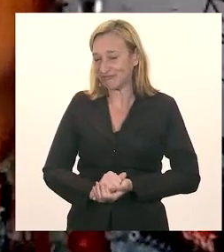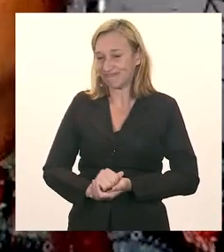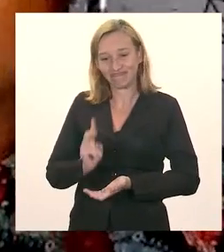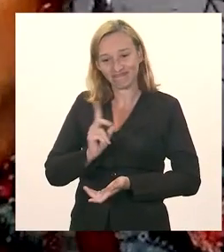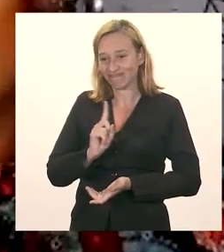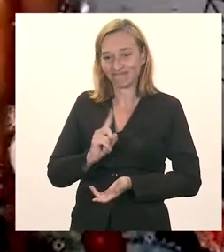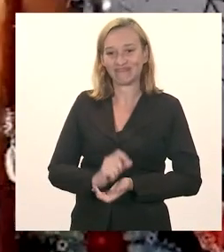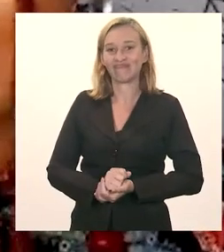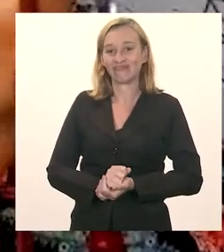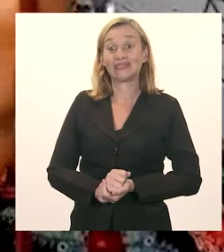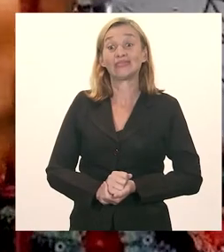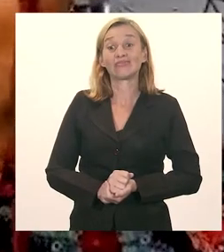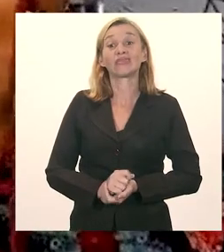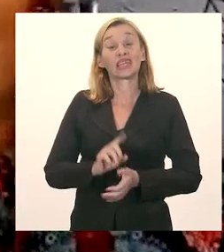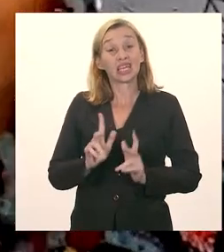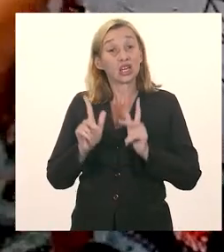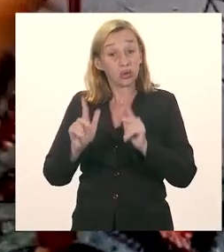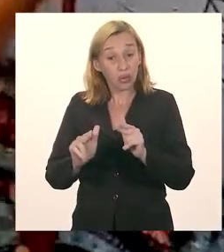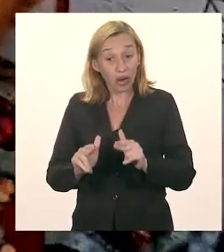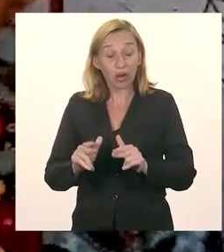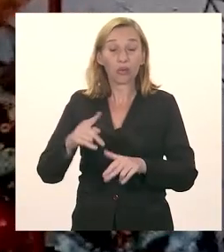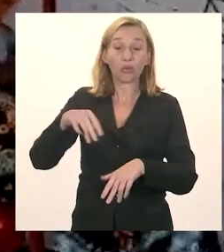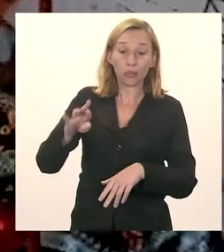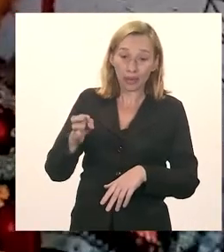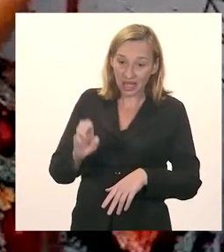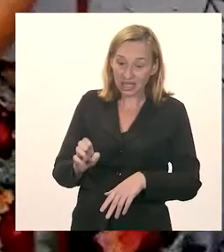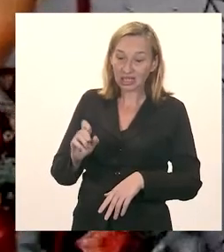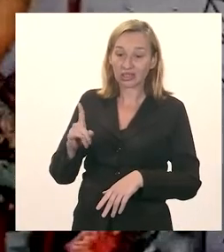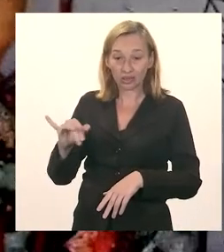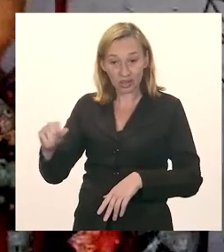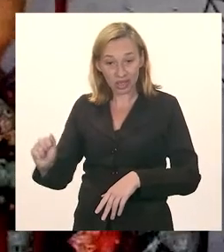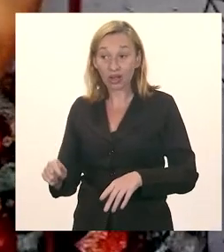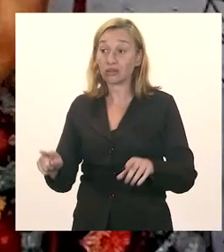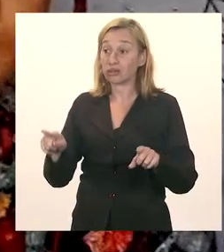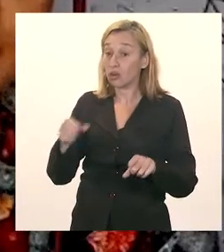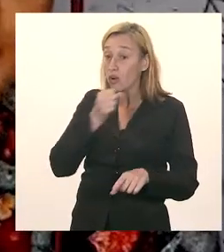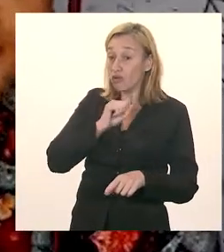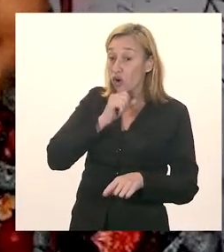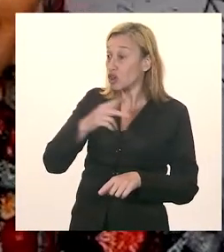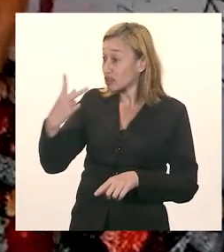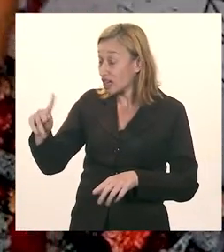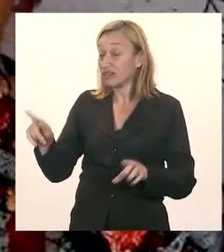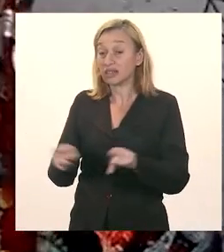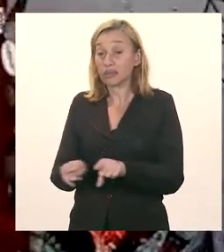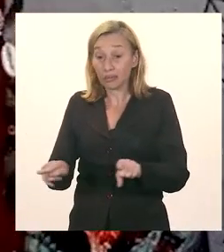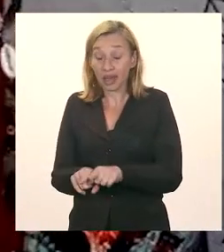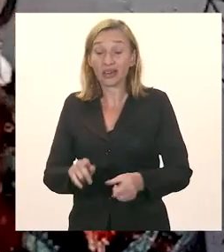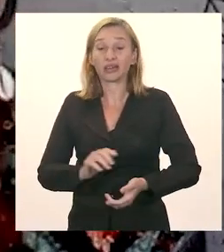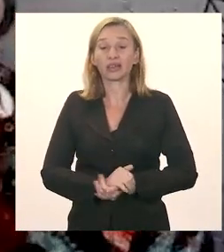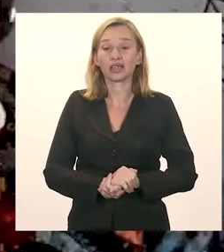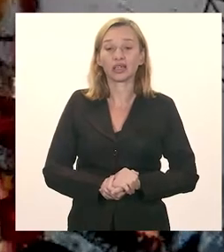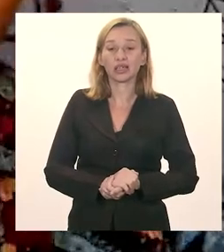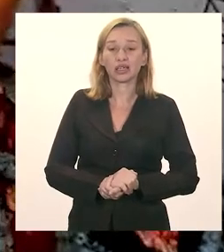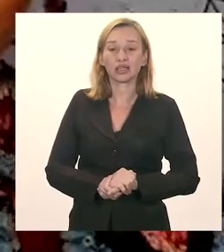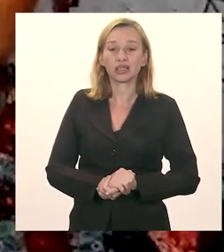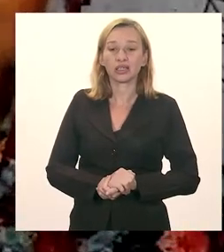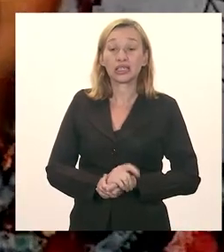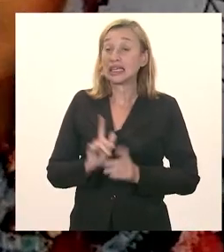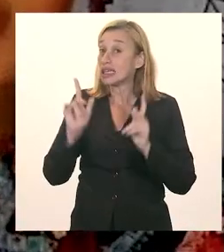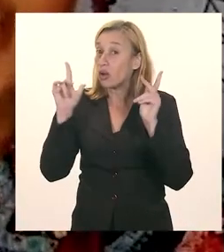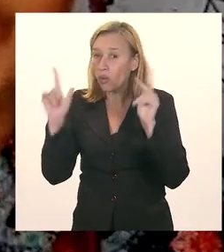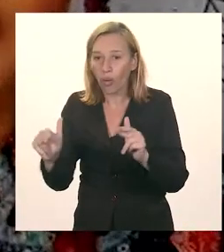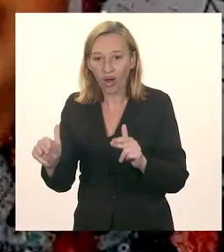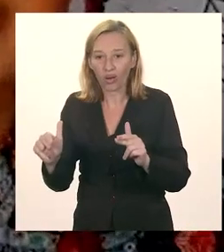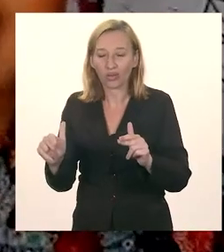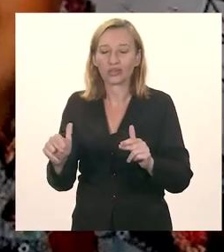do Neilton, que é o mestre do São Gonçalo, o avô dele, que eu conheci também, o mestre Salles, foi